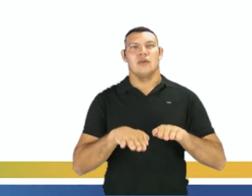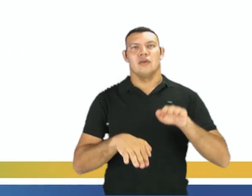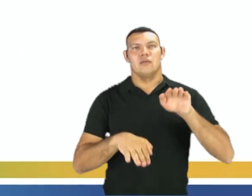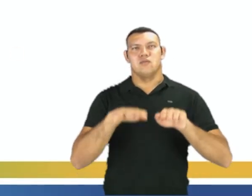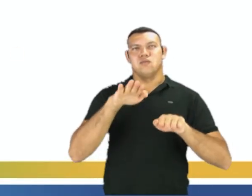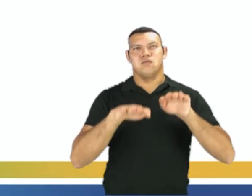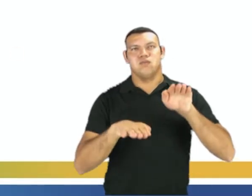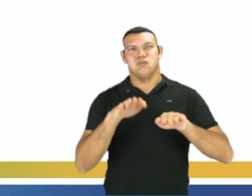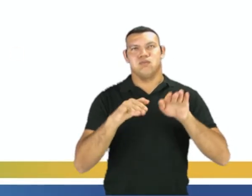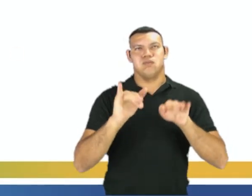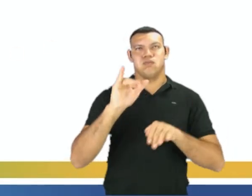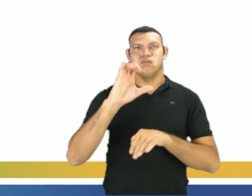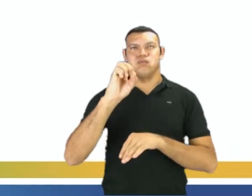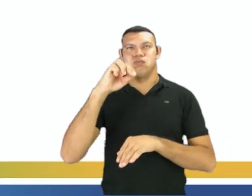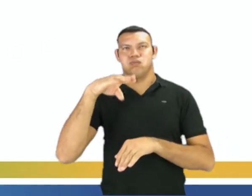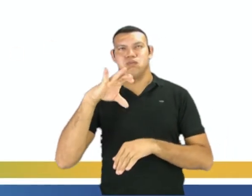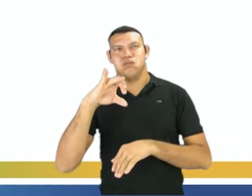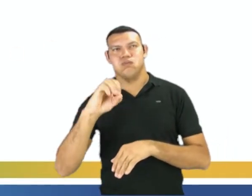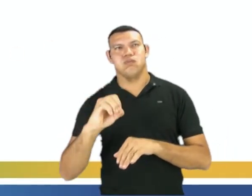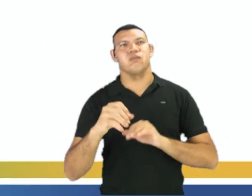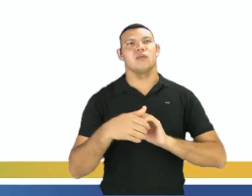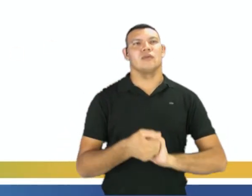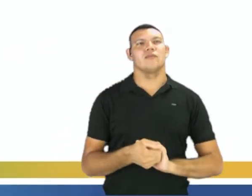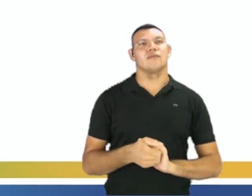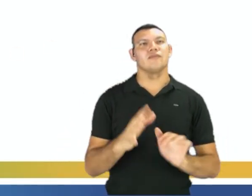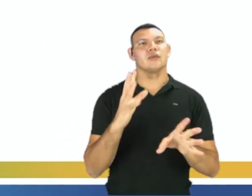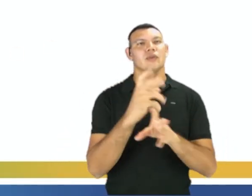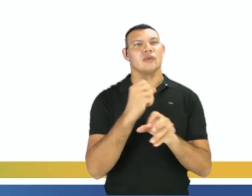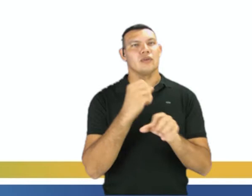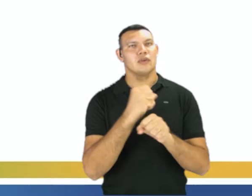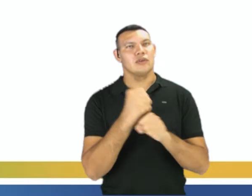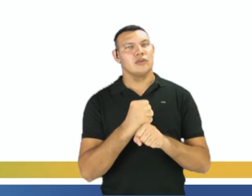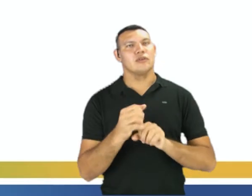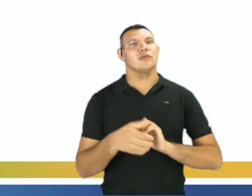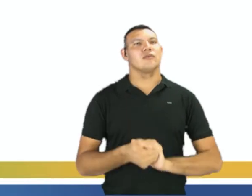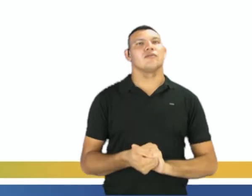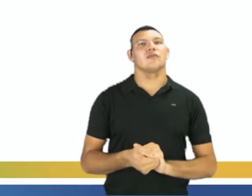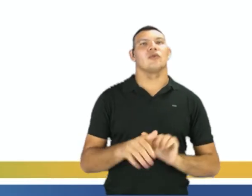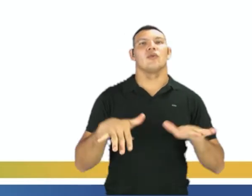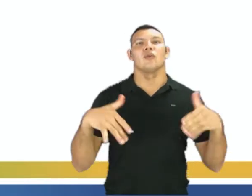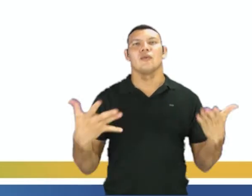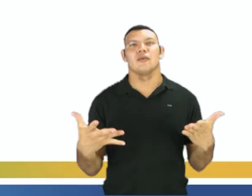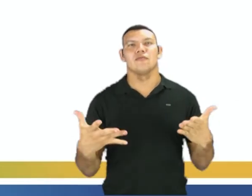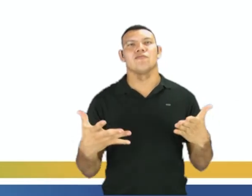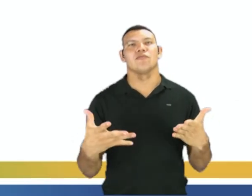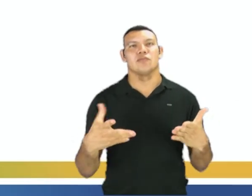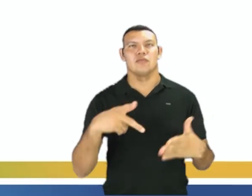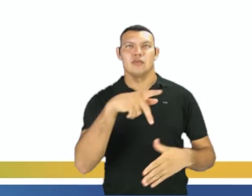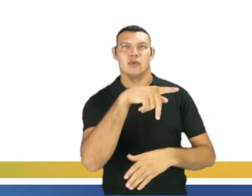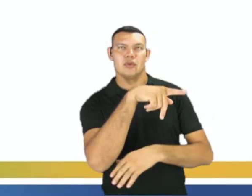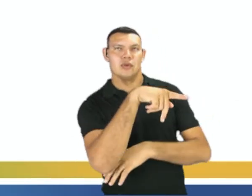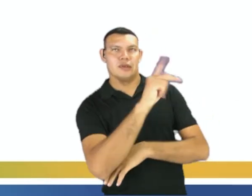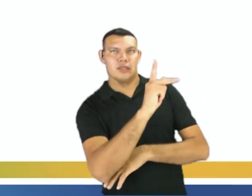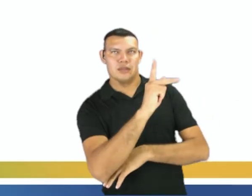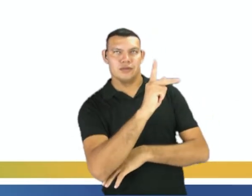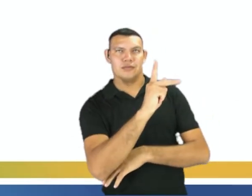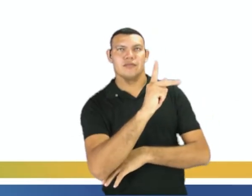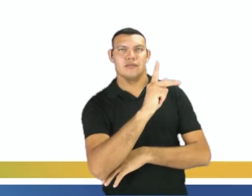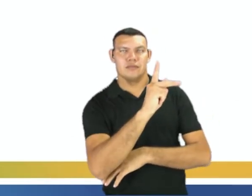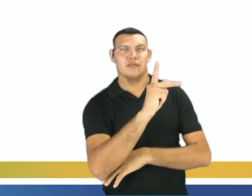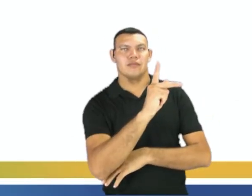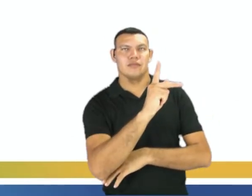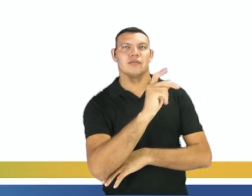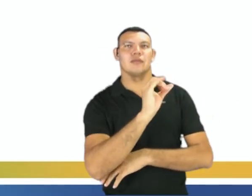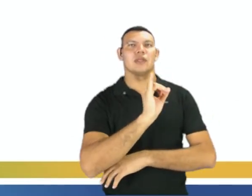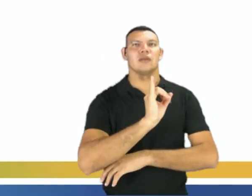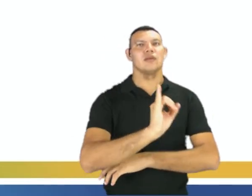Para o cálculo dessa constante, a gente vai ter como sigla KI, tá? Então, o K para representar a constante